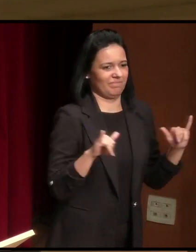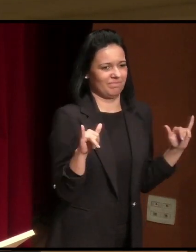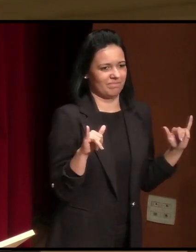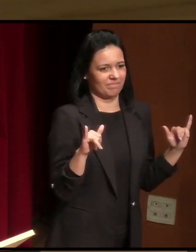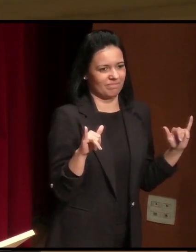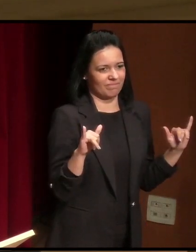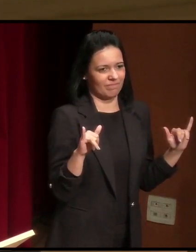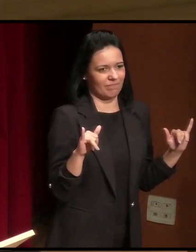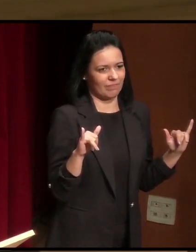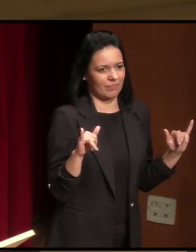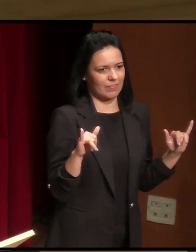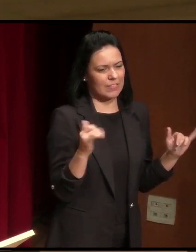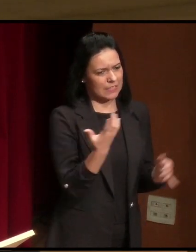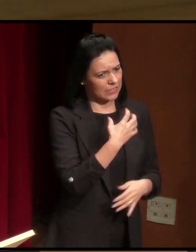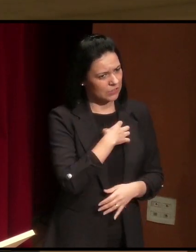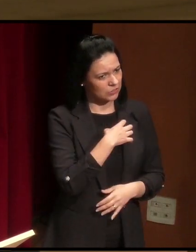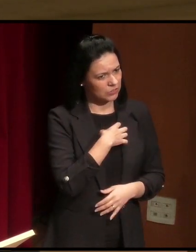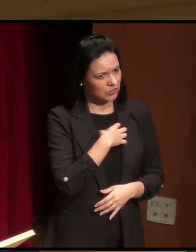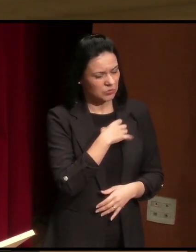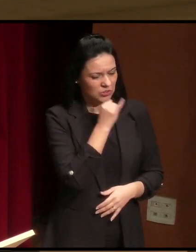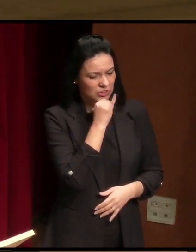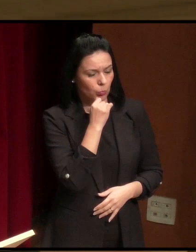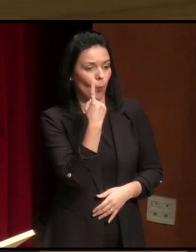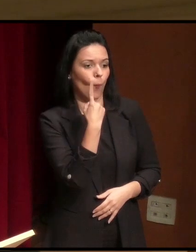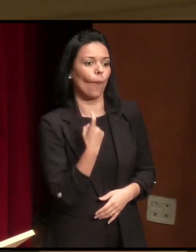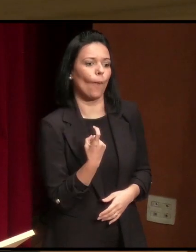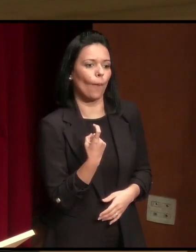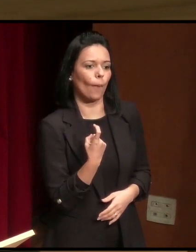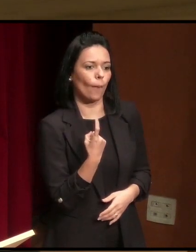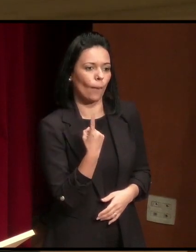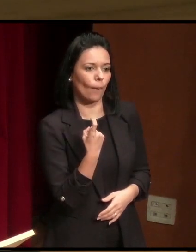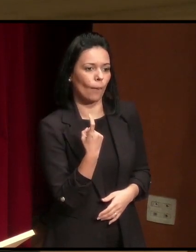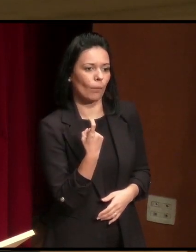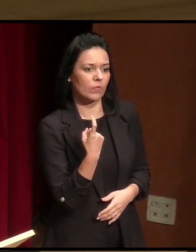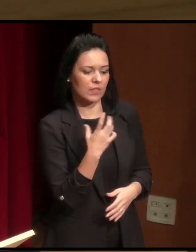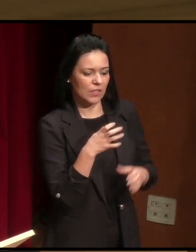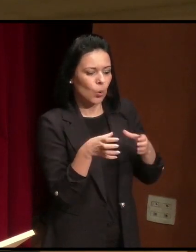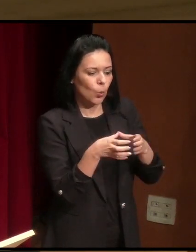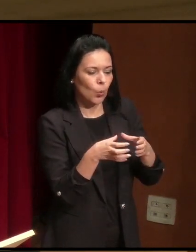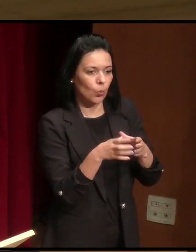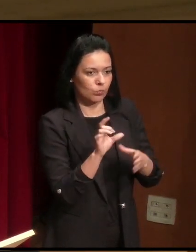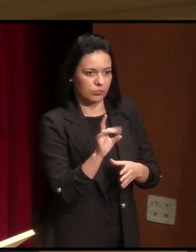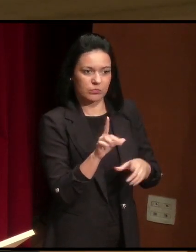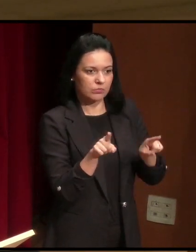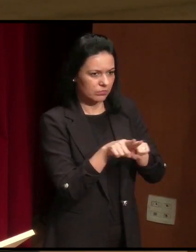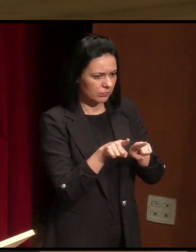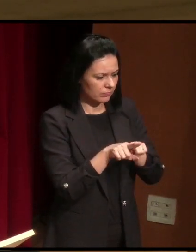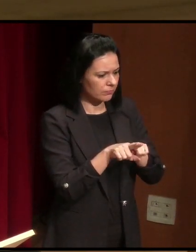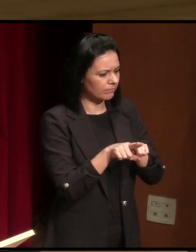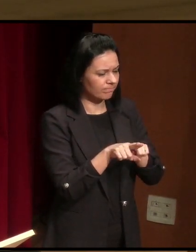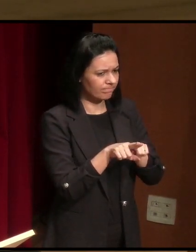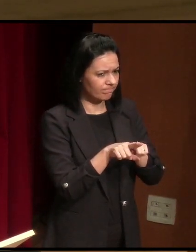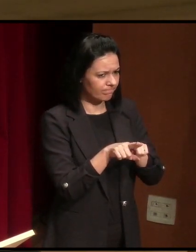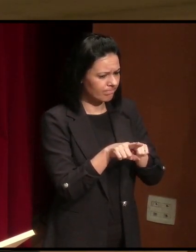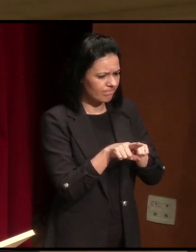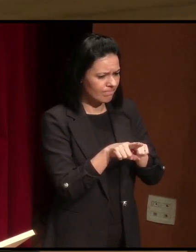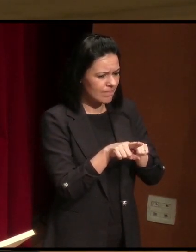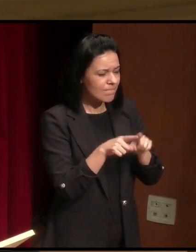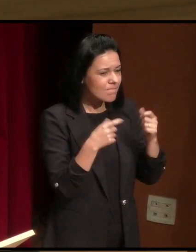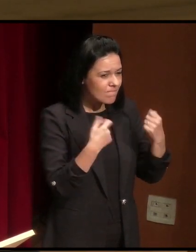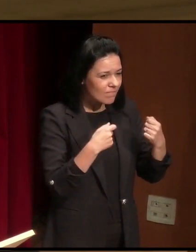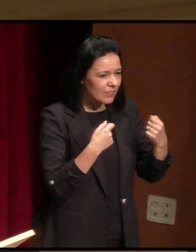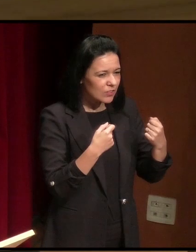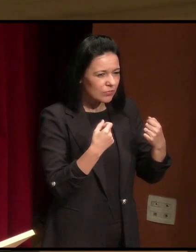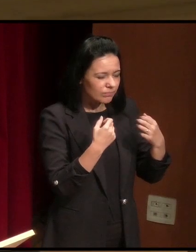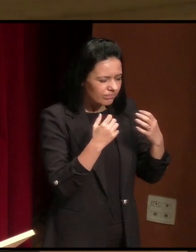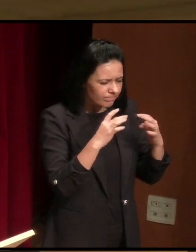pode ser exclusivista. Ele tem que abranger a todo ser humano, a toda criatura.